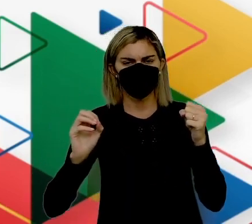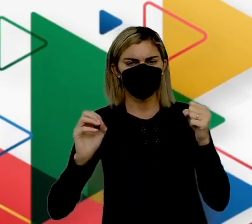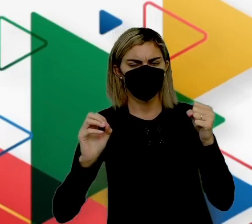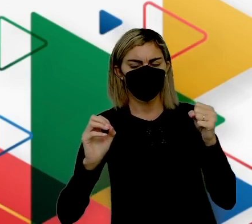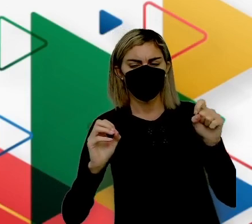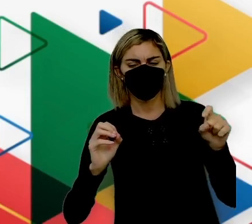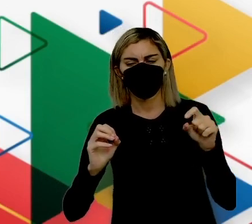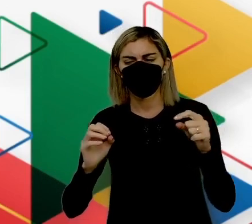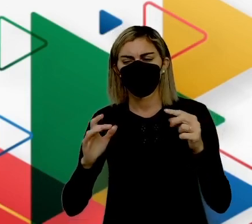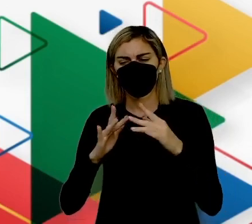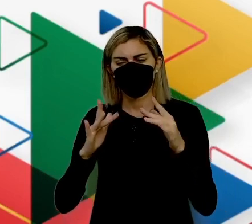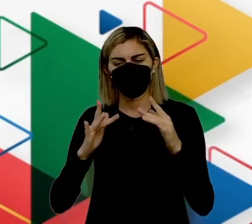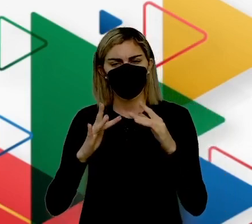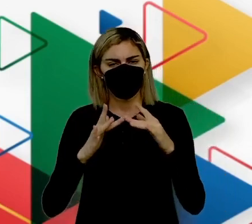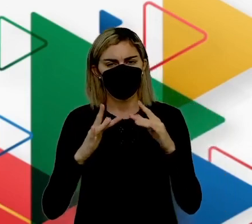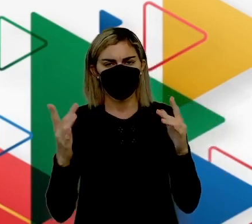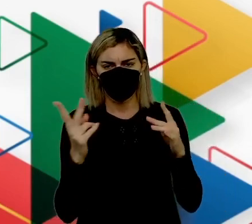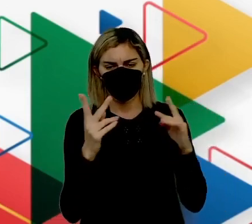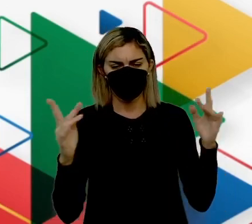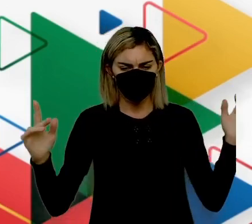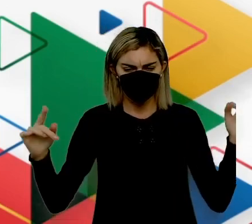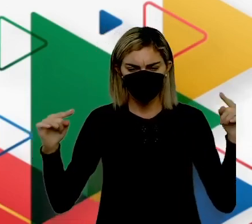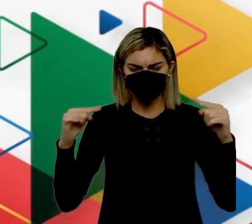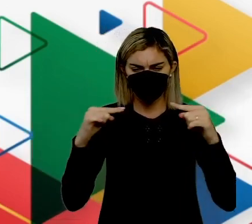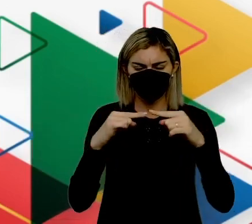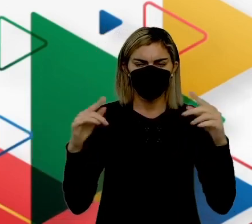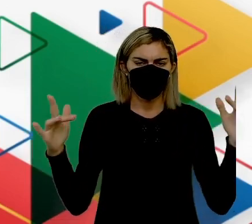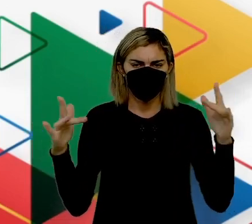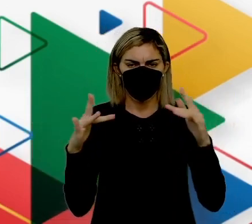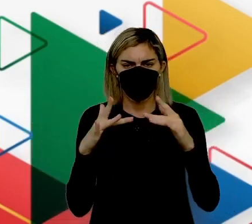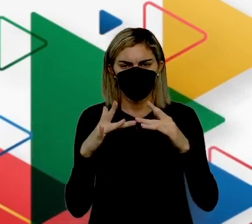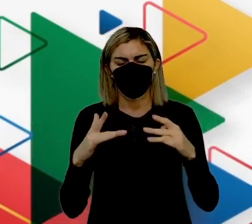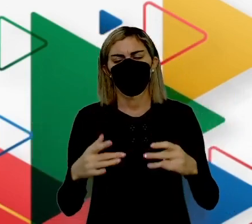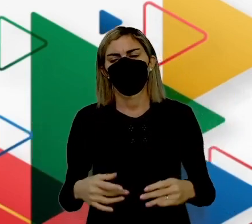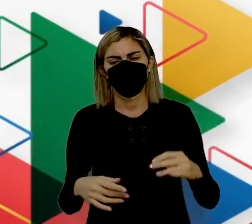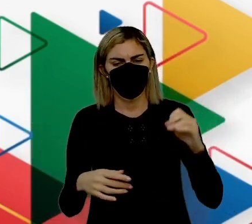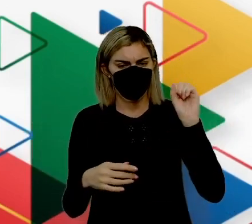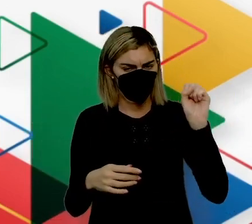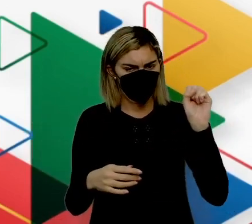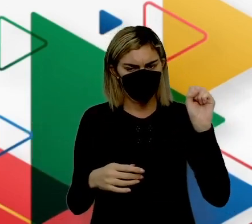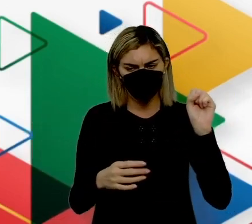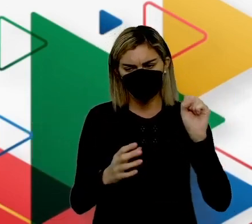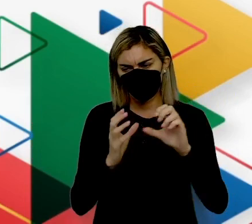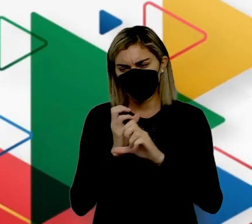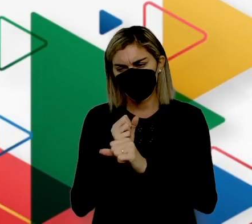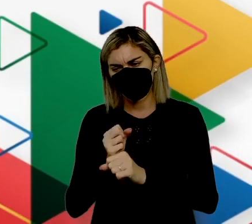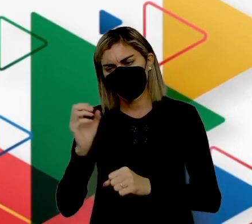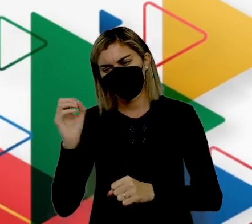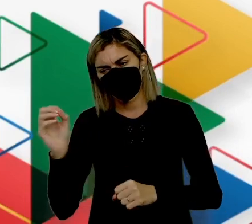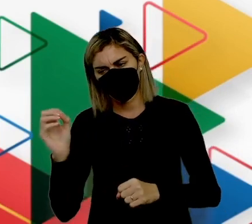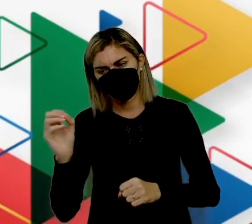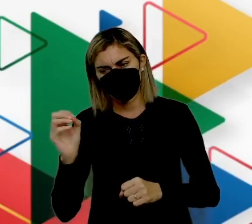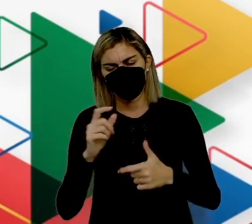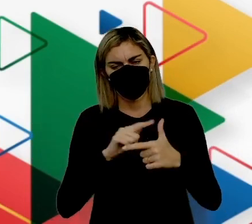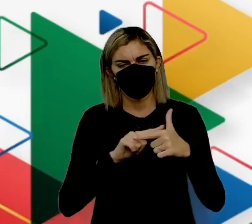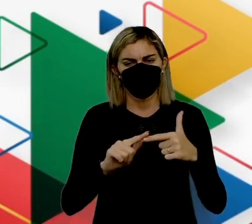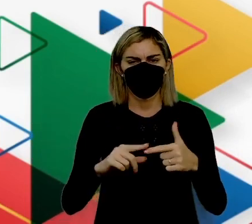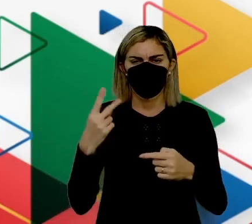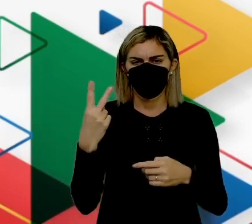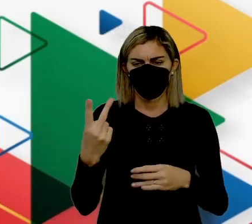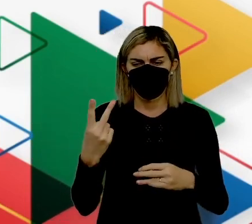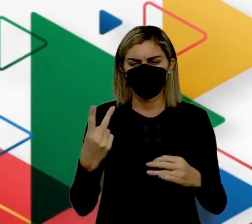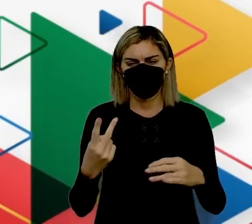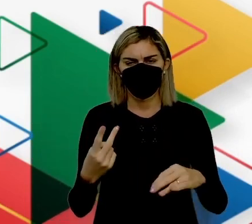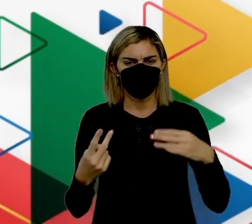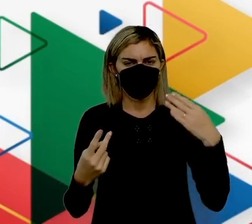fazer o contato entre elas. Vamos fazer a média. Eu pego 8, somo com 0 e divido por 2. Então,